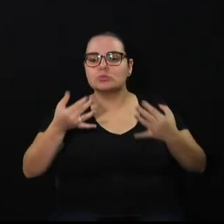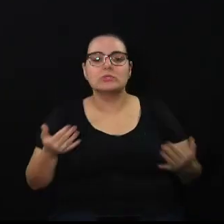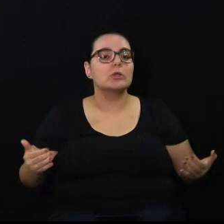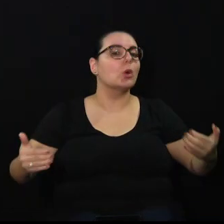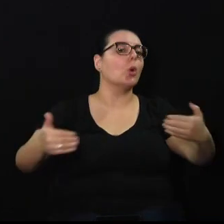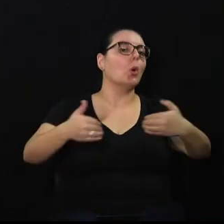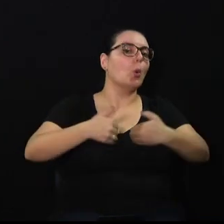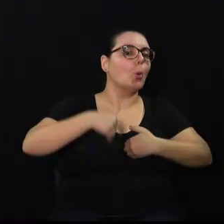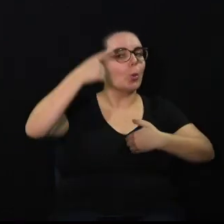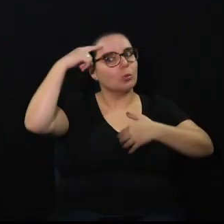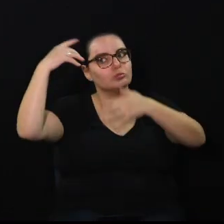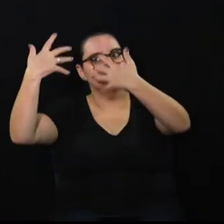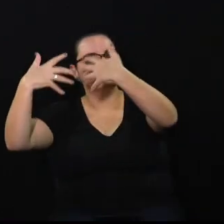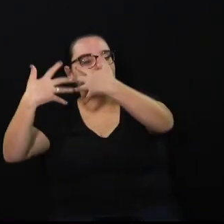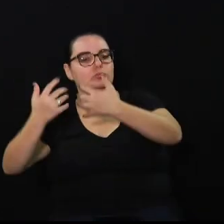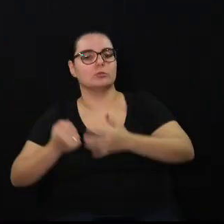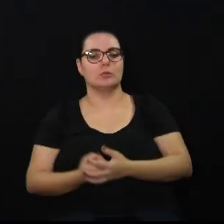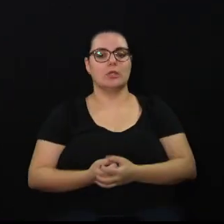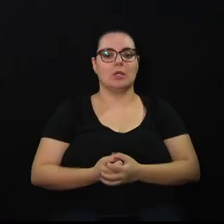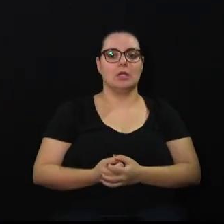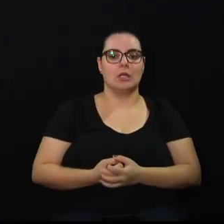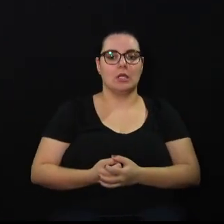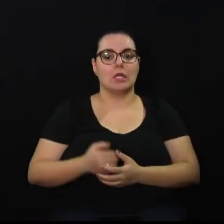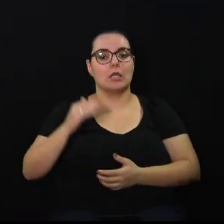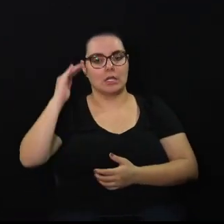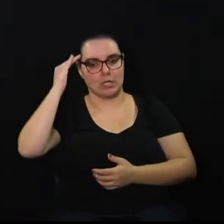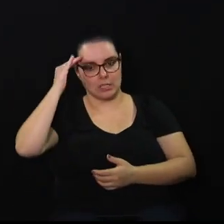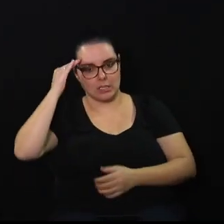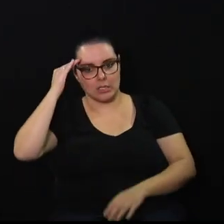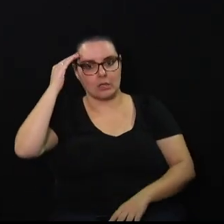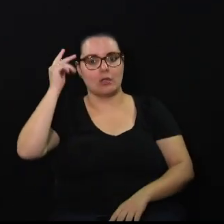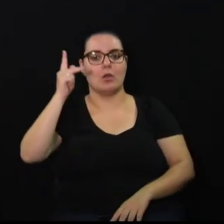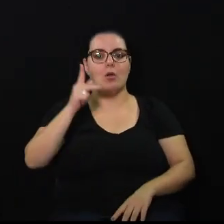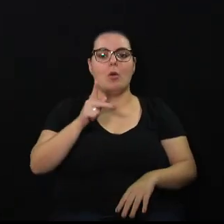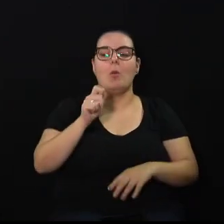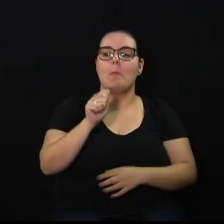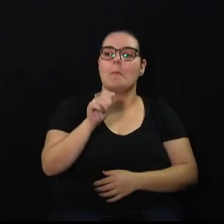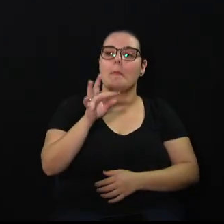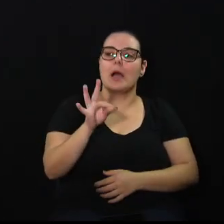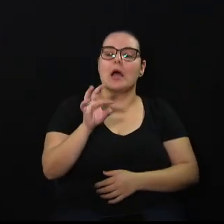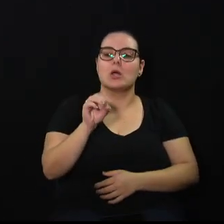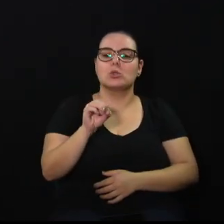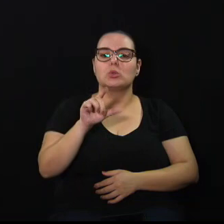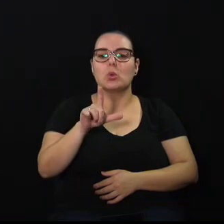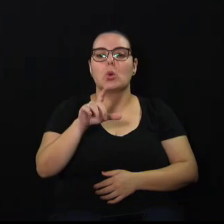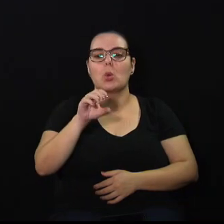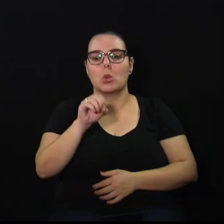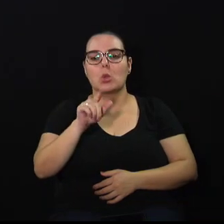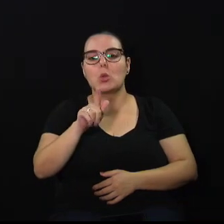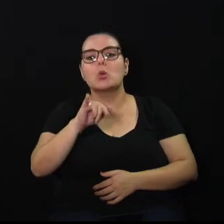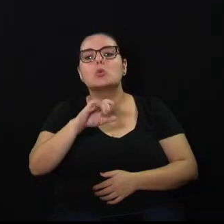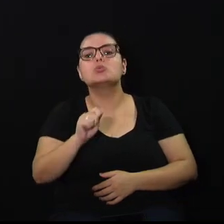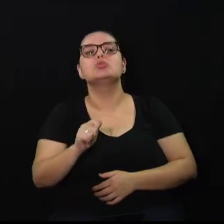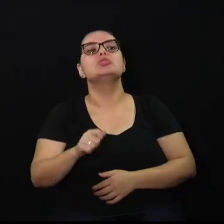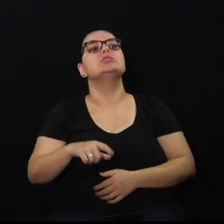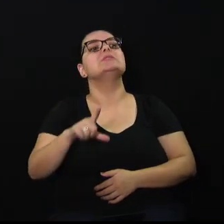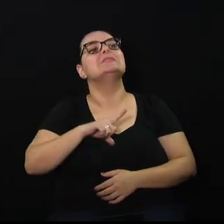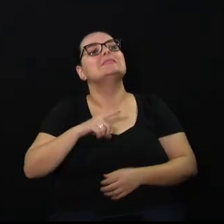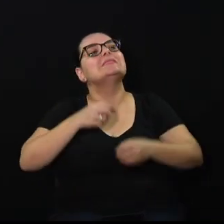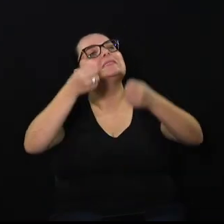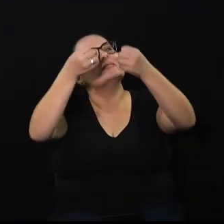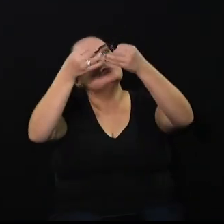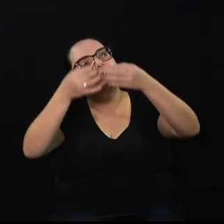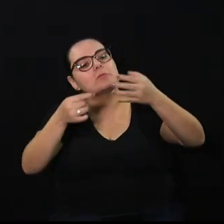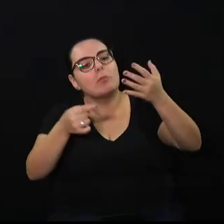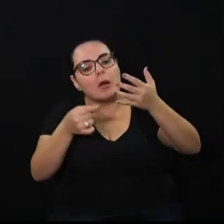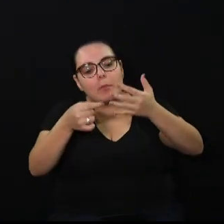ele entende que é uma patologia que tem uma causa definida tem uma ideologia pré-determinada tá e